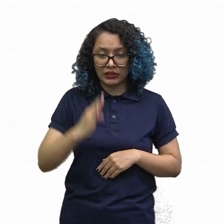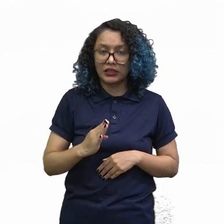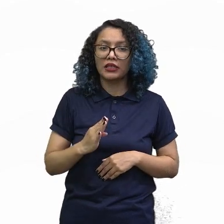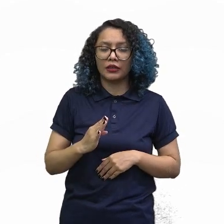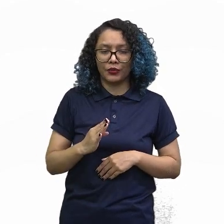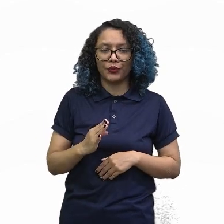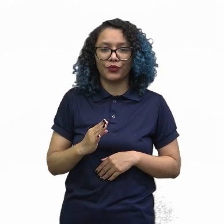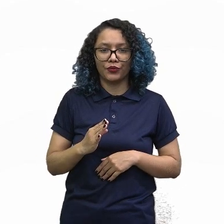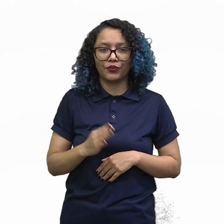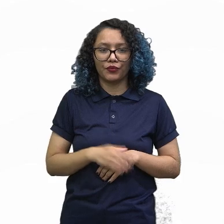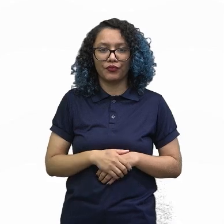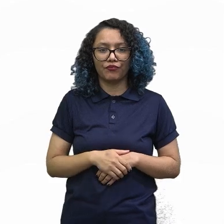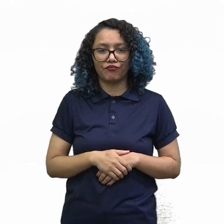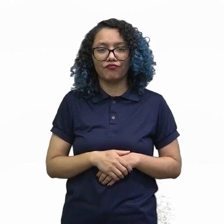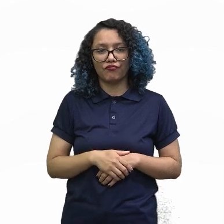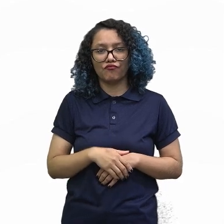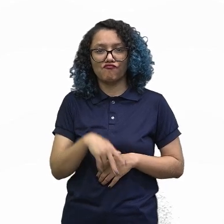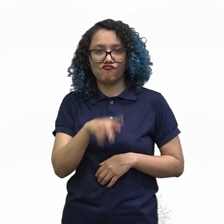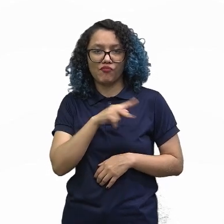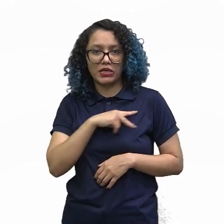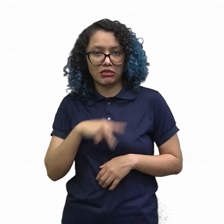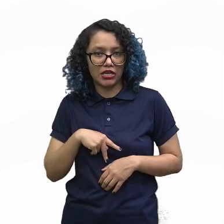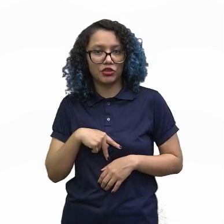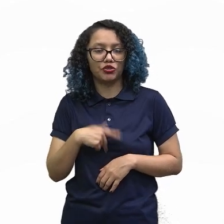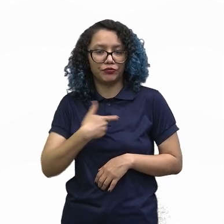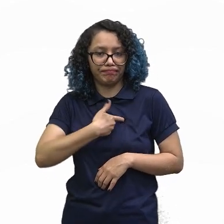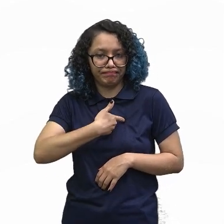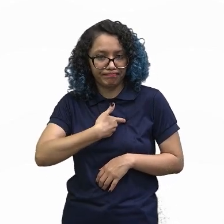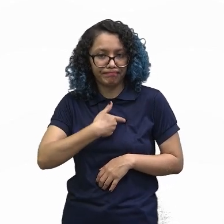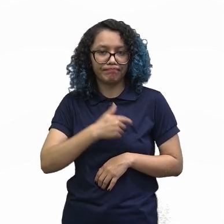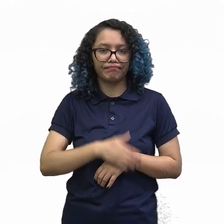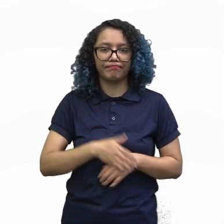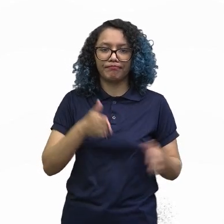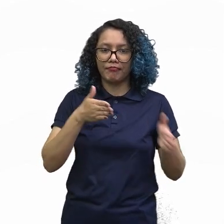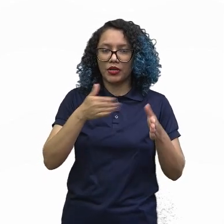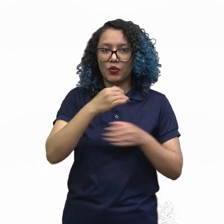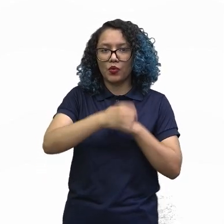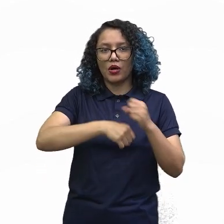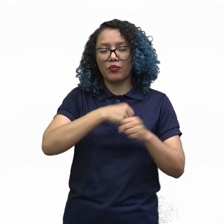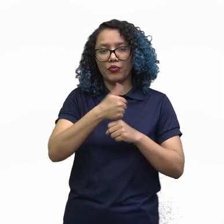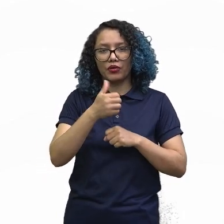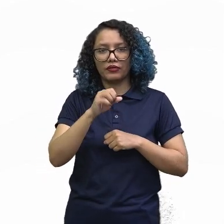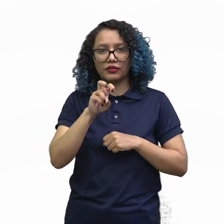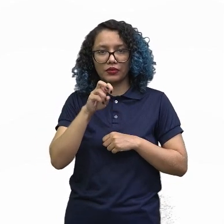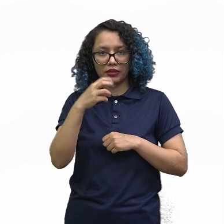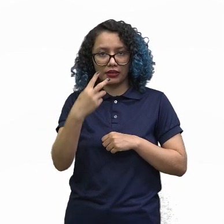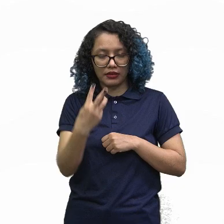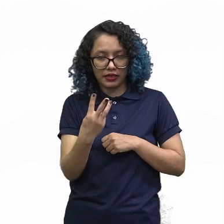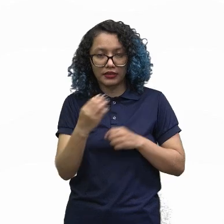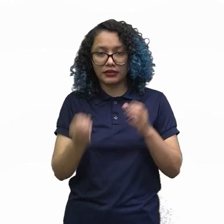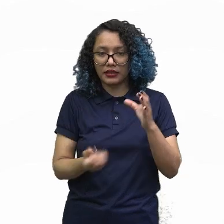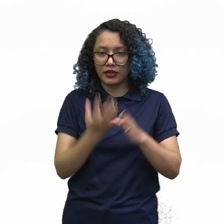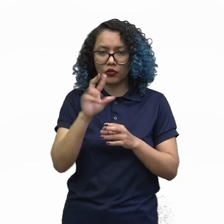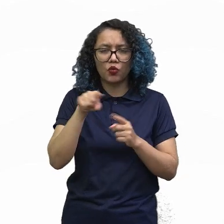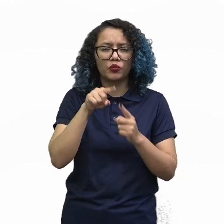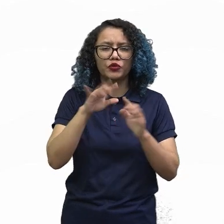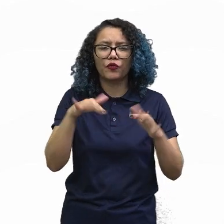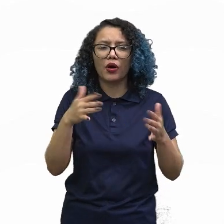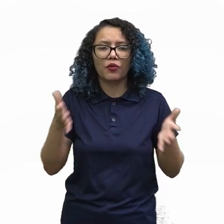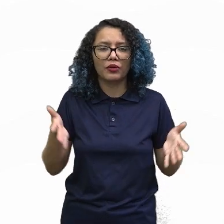então na figura do Vargas. Ele foi criado em 1953 com o objetivo de